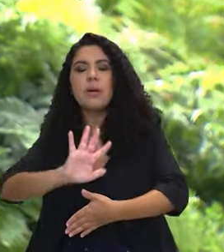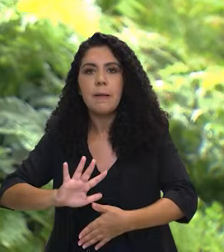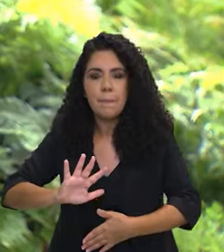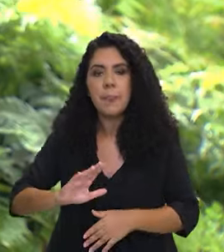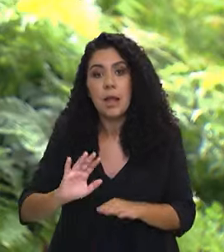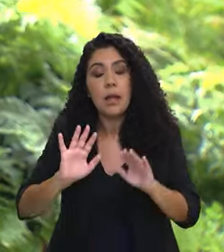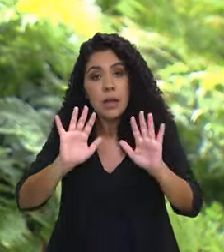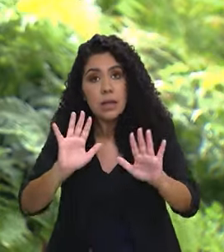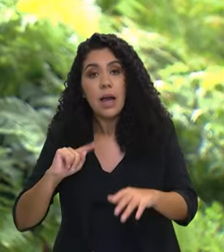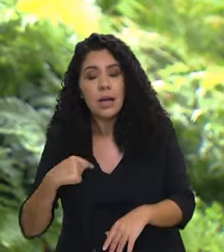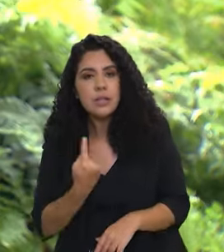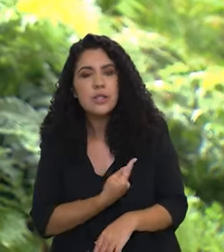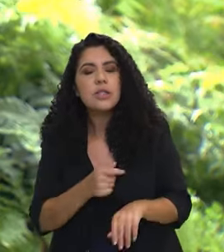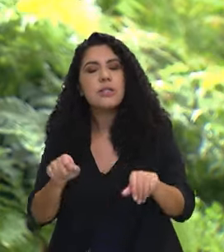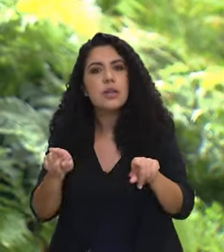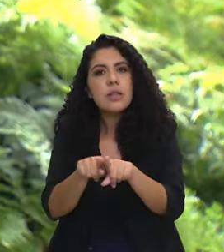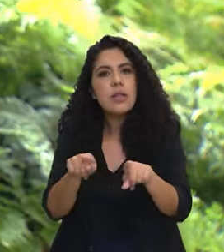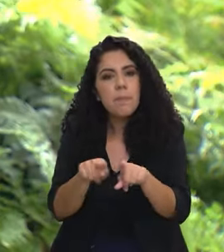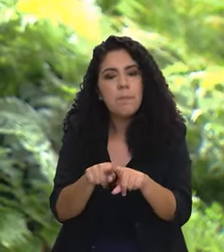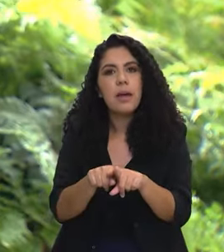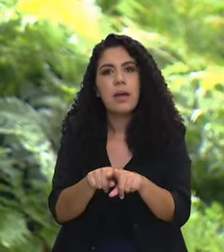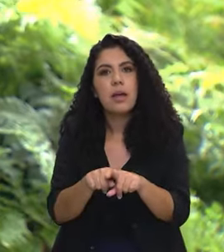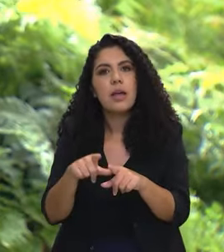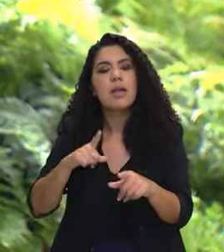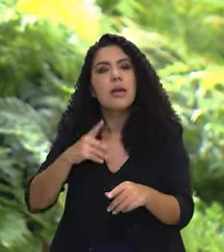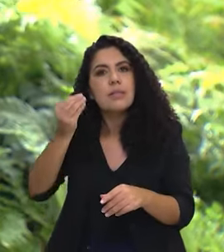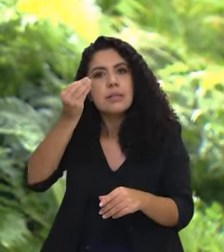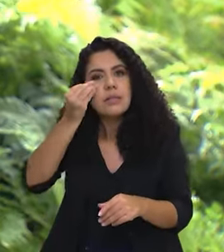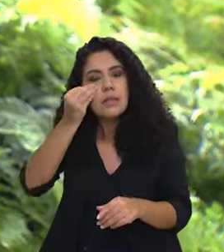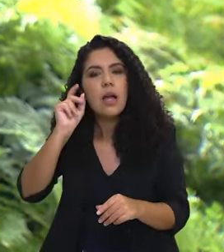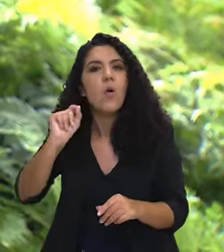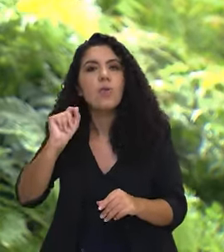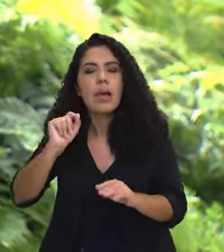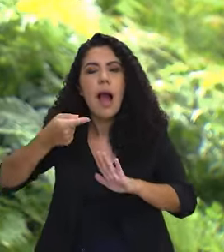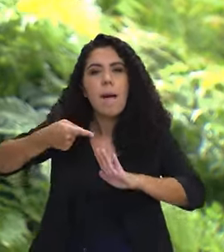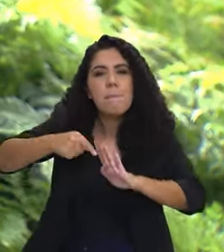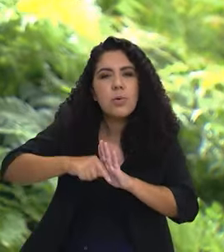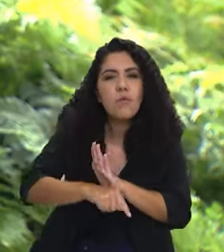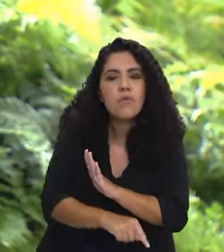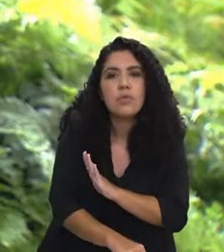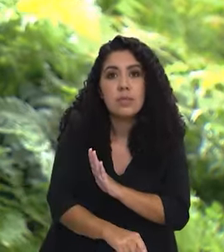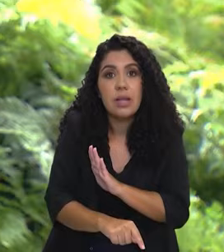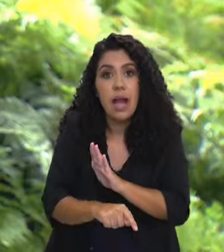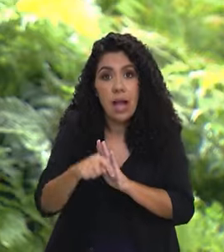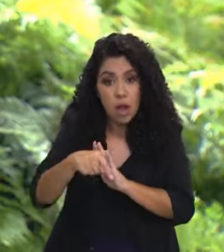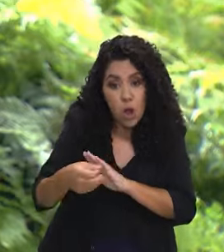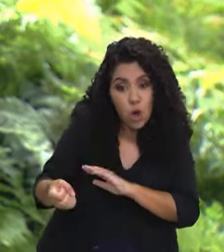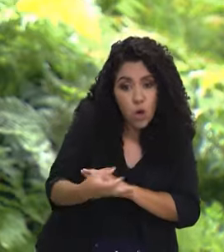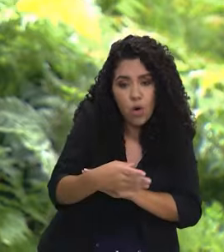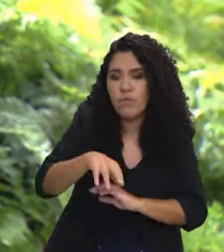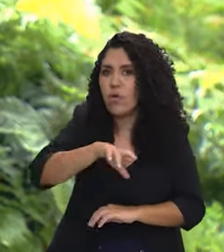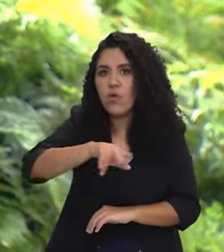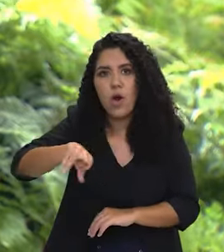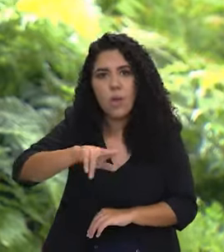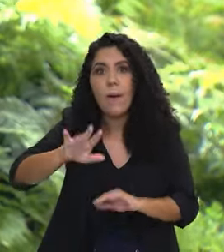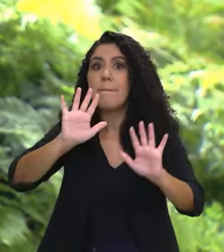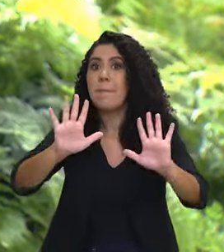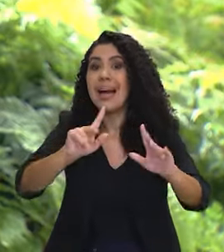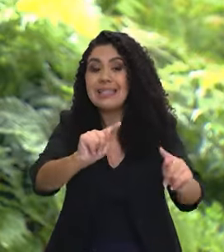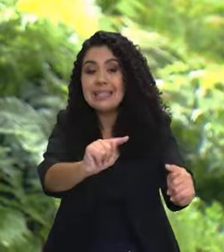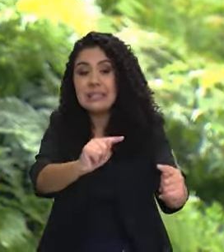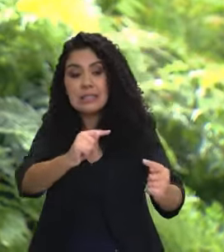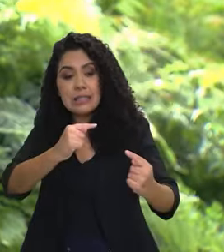né? E a gente buscou também, com a criação do meu cargo, aprofundar algo que não é novo, mas que é muito desafiador, que é a questão